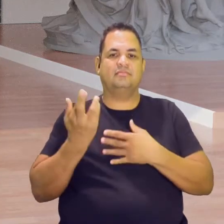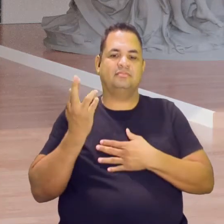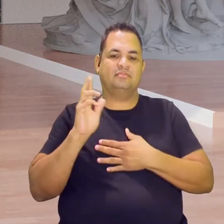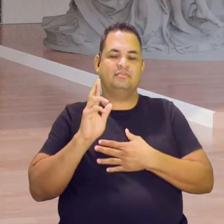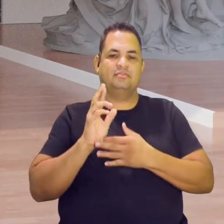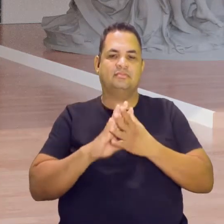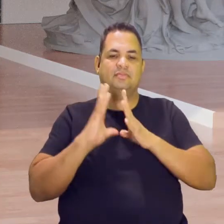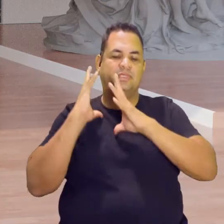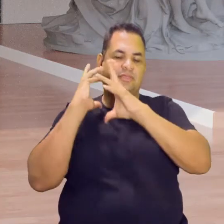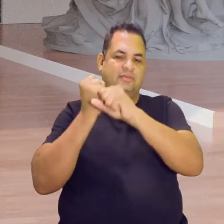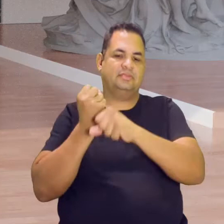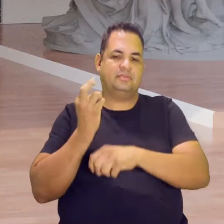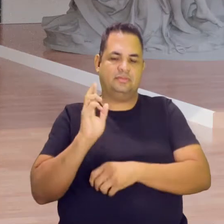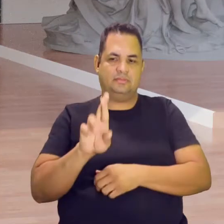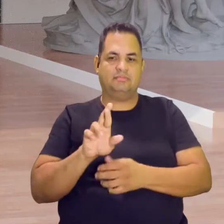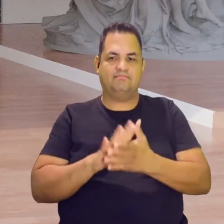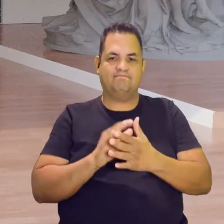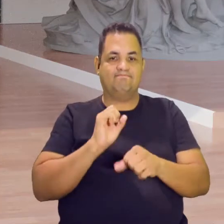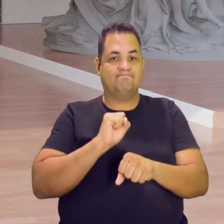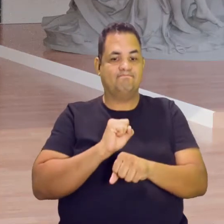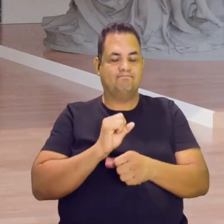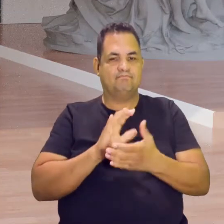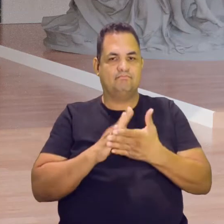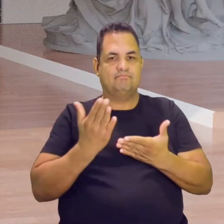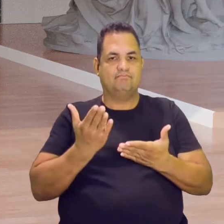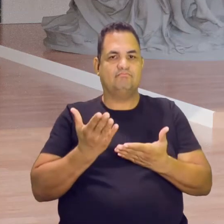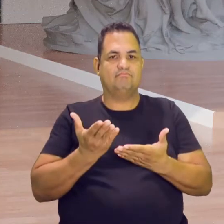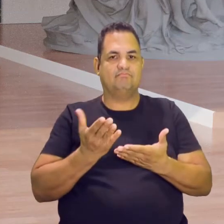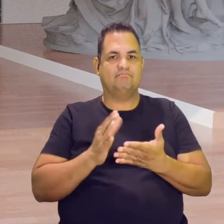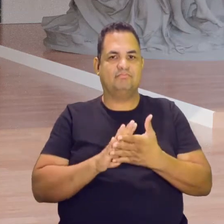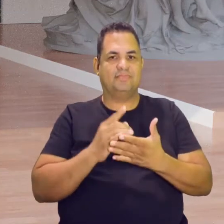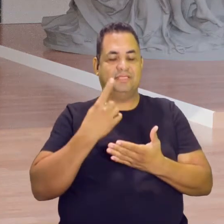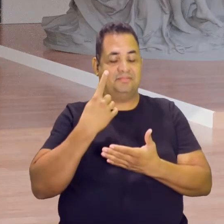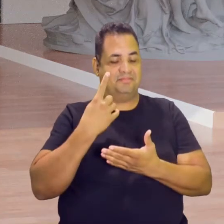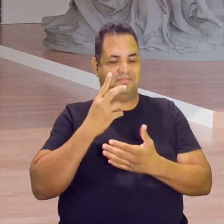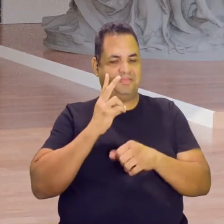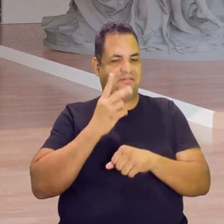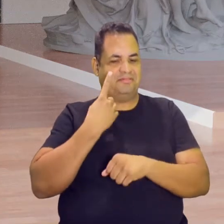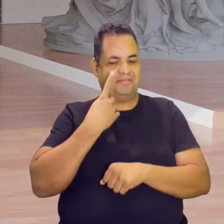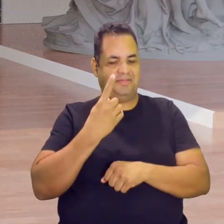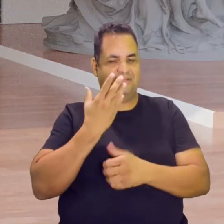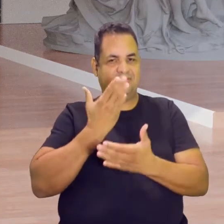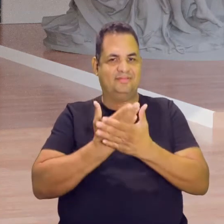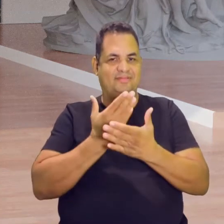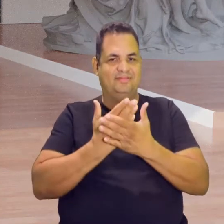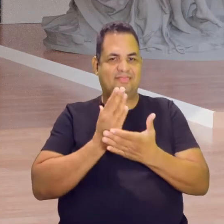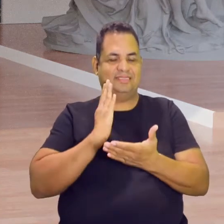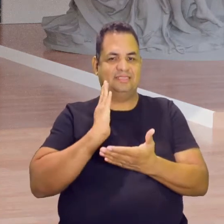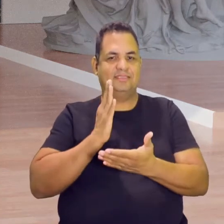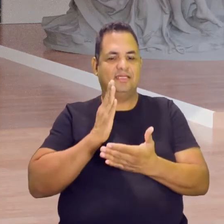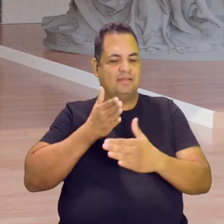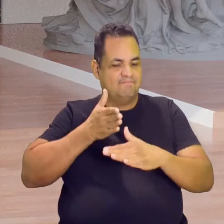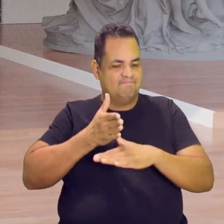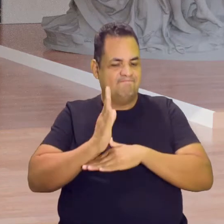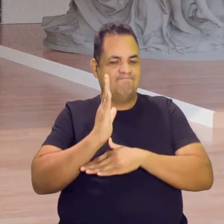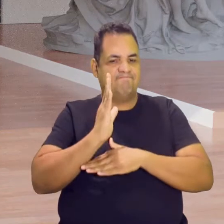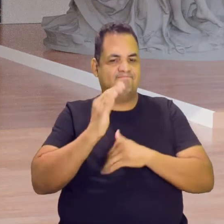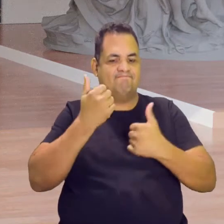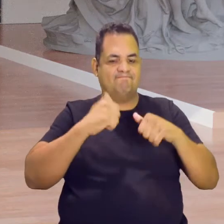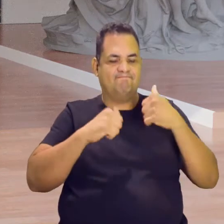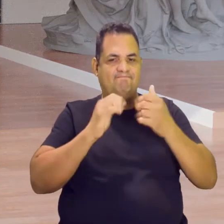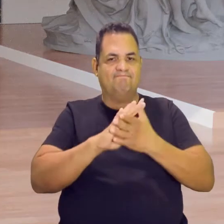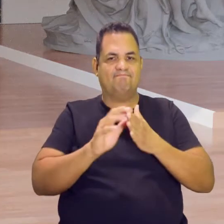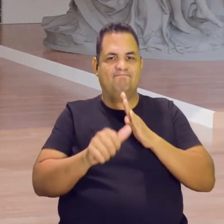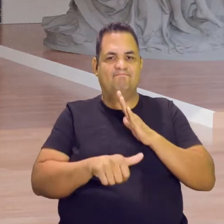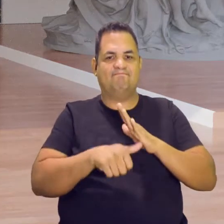de recuperação. Espero que vocês não estejam assistindo essa aula, porque já foram aprovados lá na avaliação,